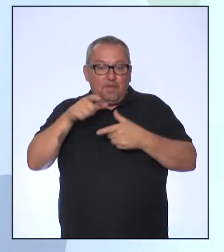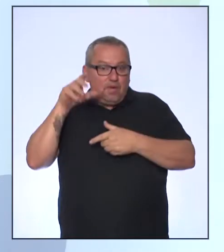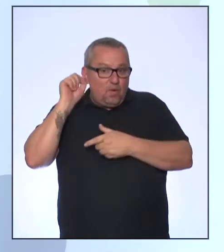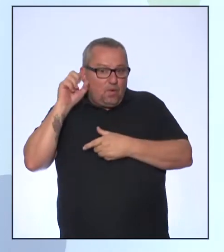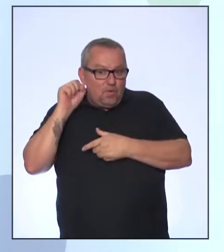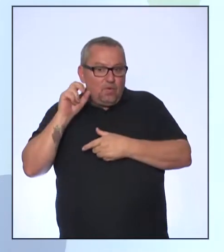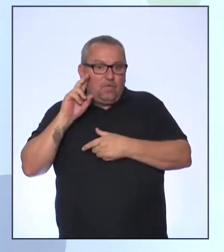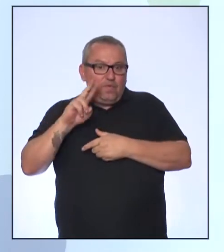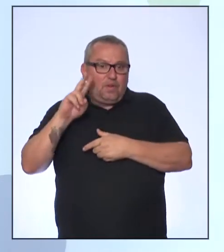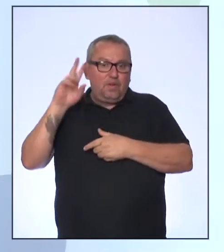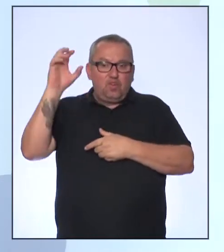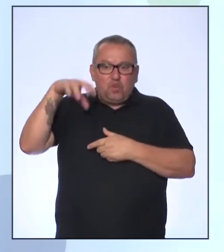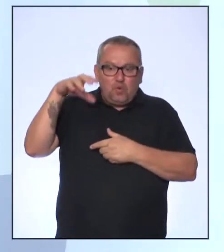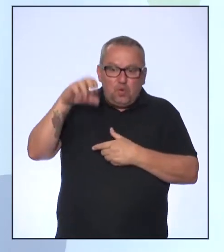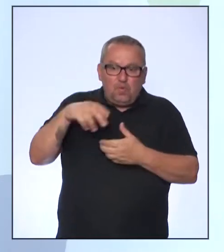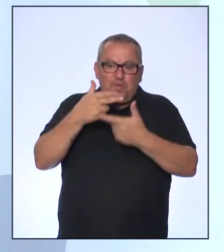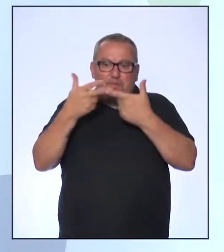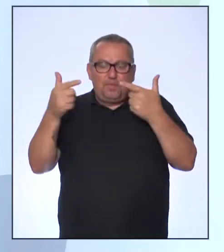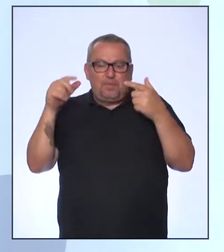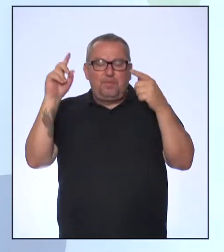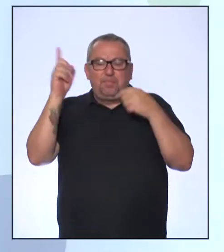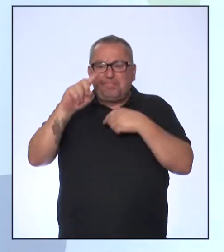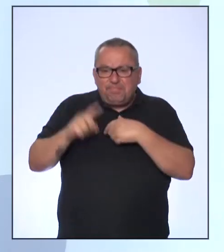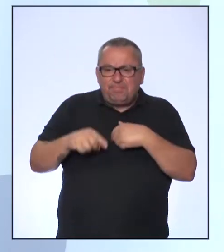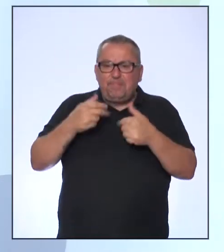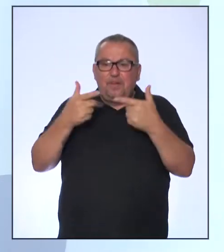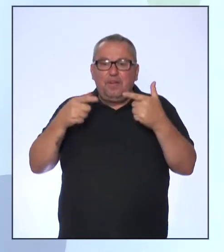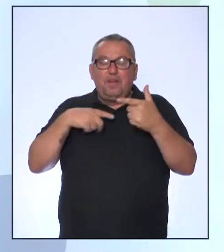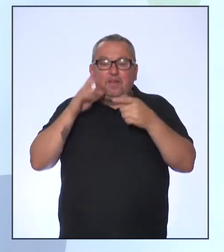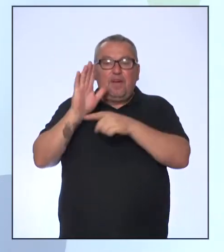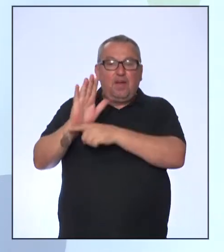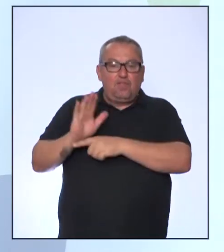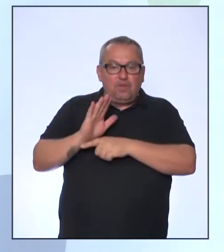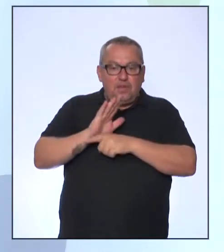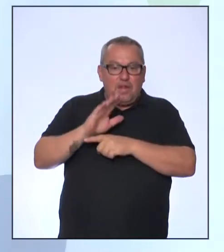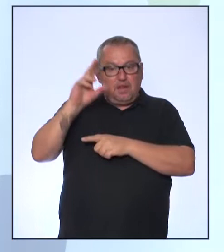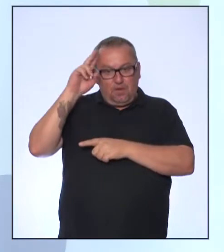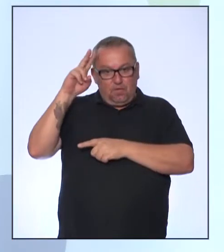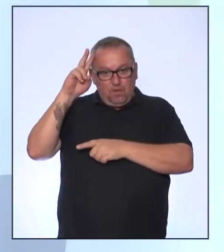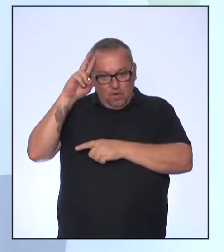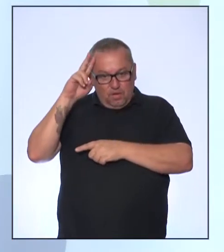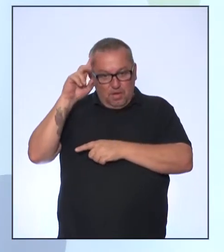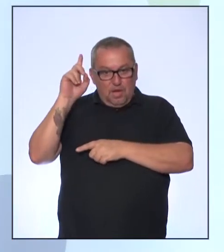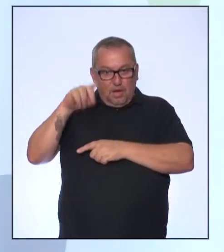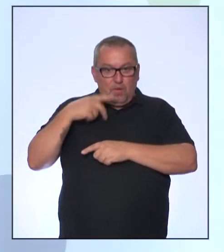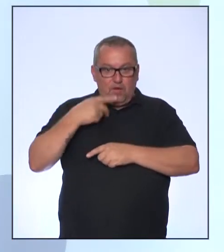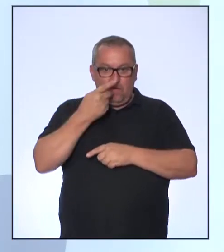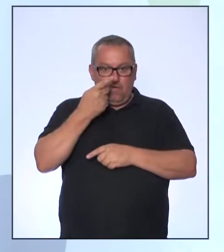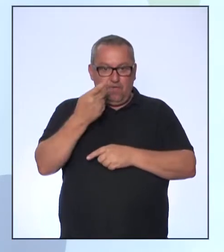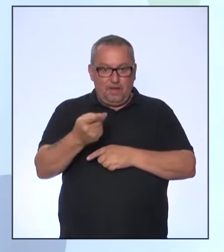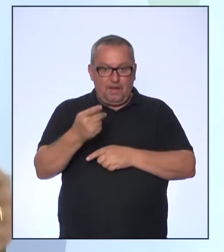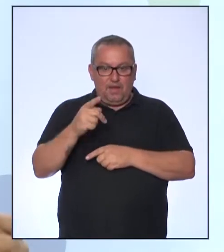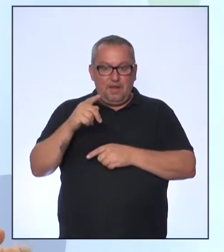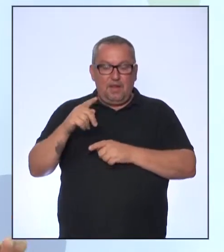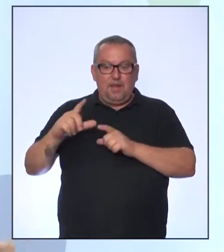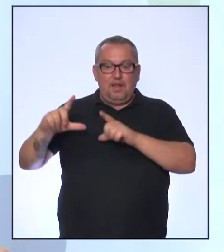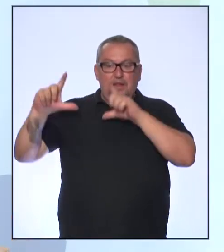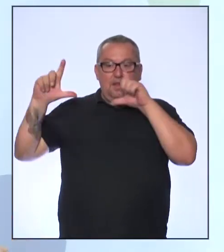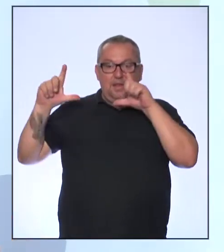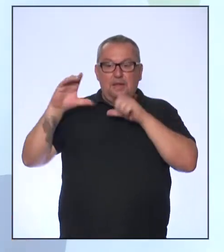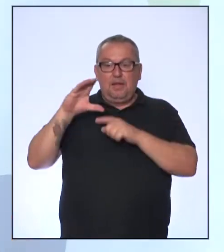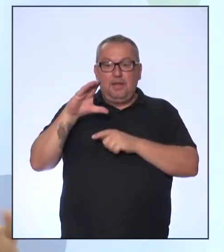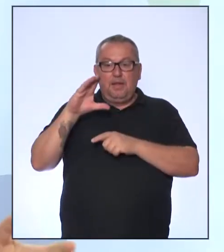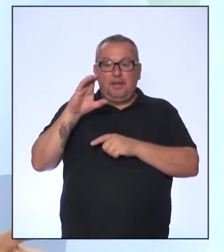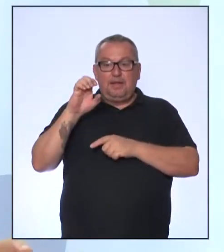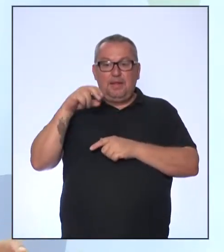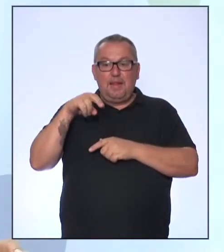em determinada cena, ele vai ajudar você a contar uma história. Faz a composição daquilo que a gente chama de cenário total da história,